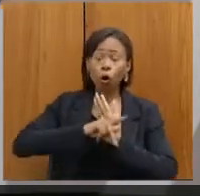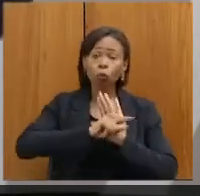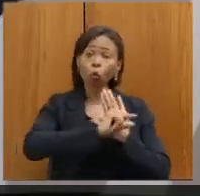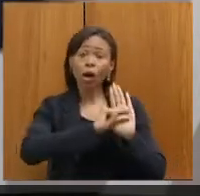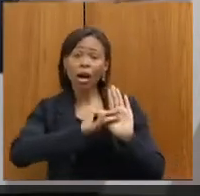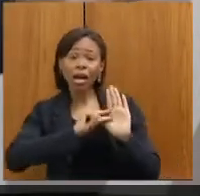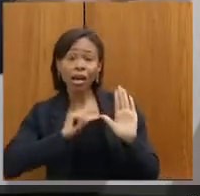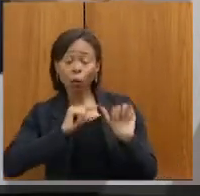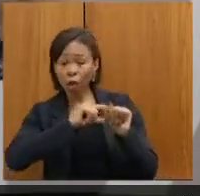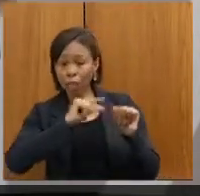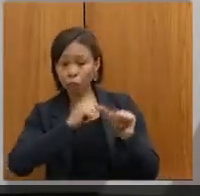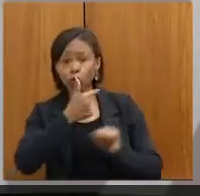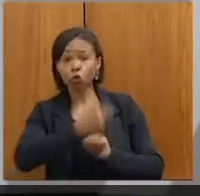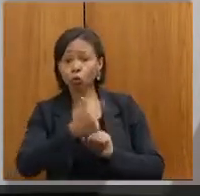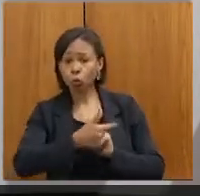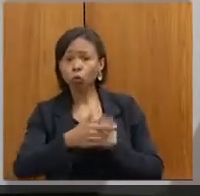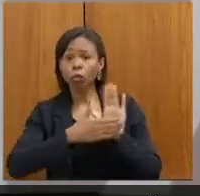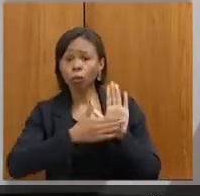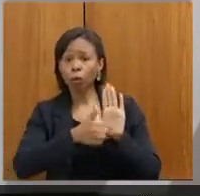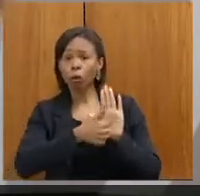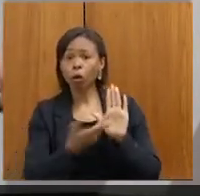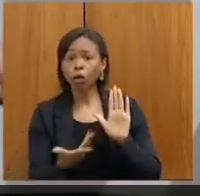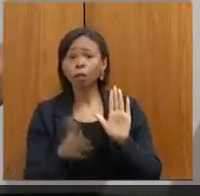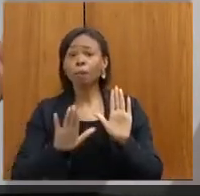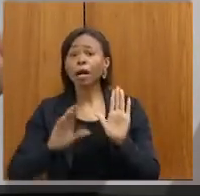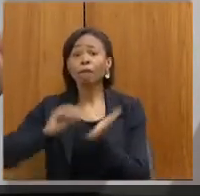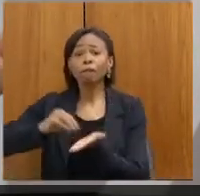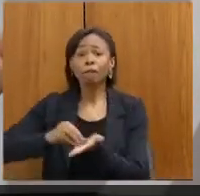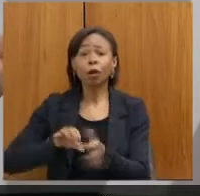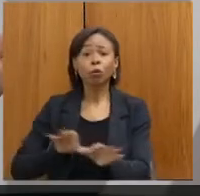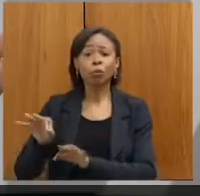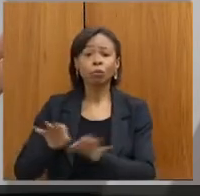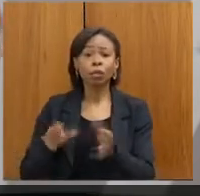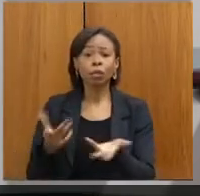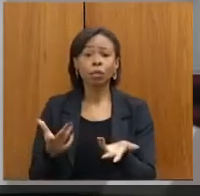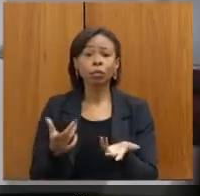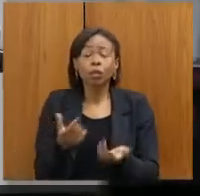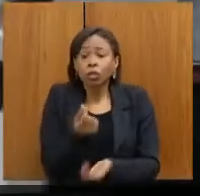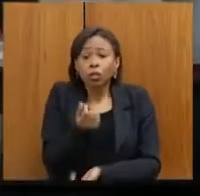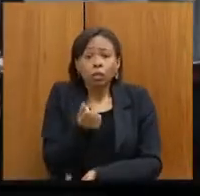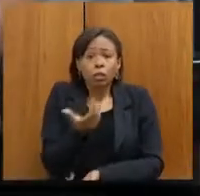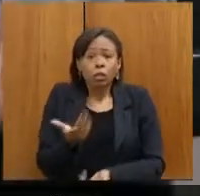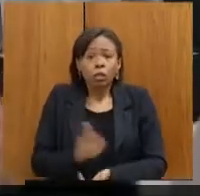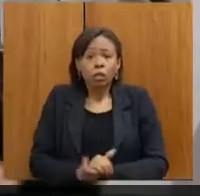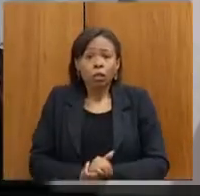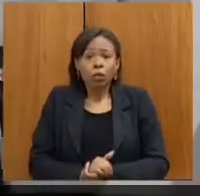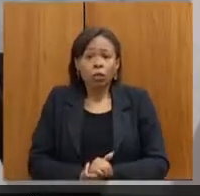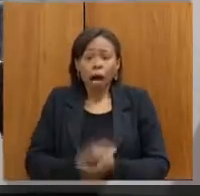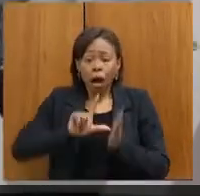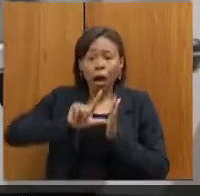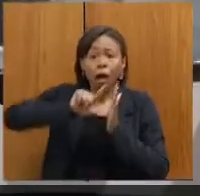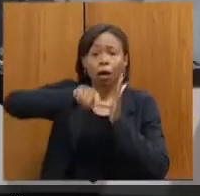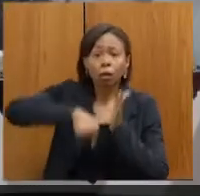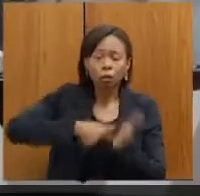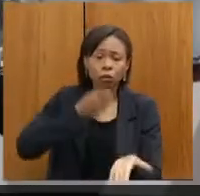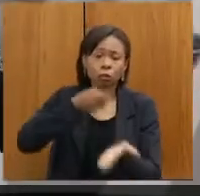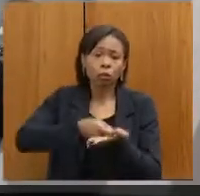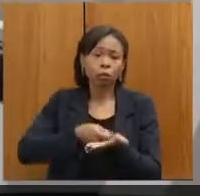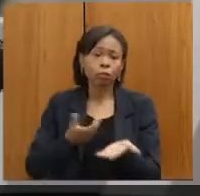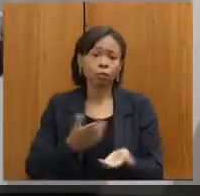proposta não tem plano e sem Quanto tem dinheiro é porque aí atraso dos pagamentos